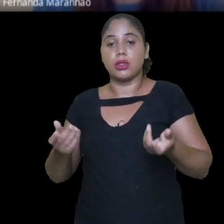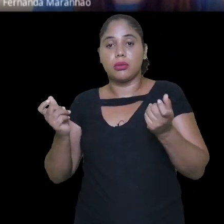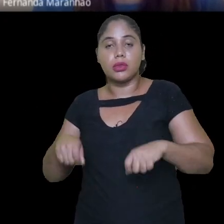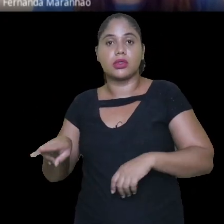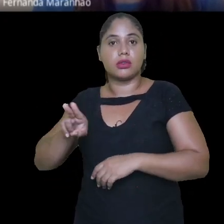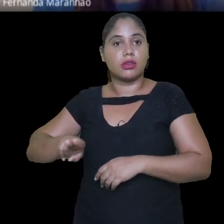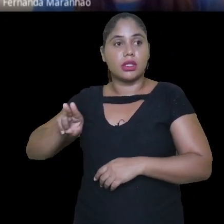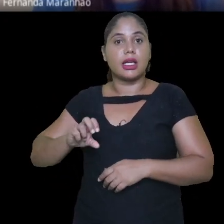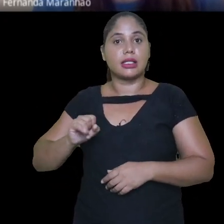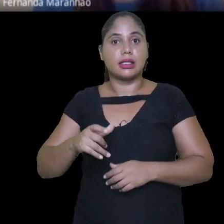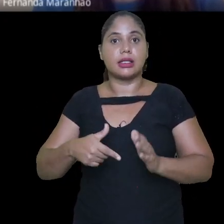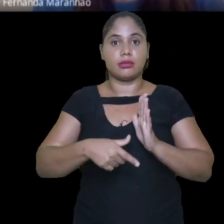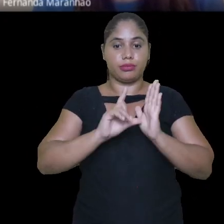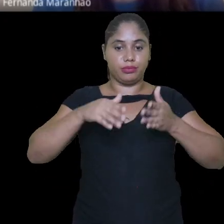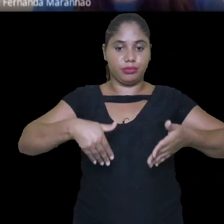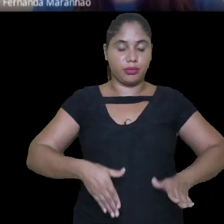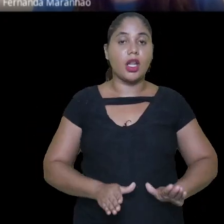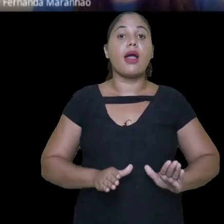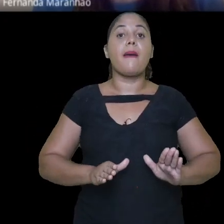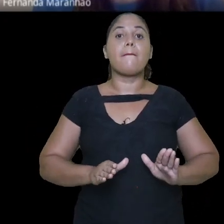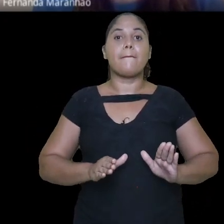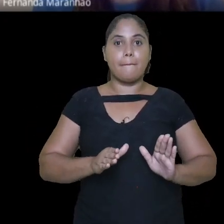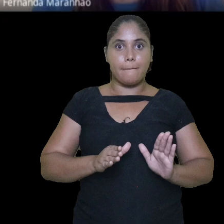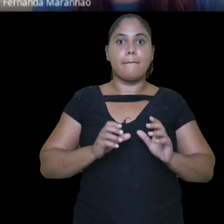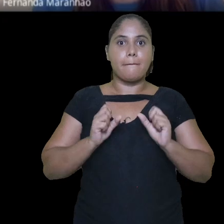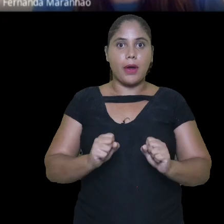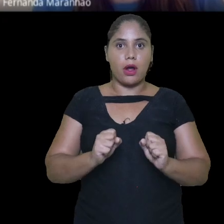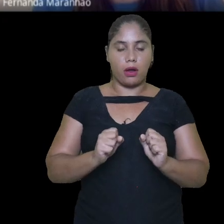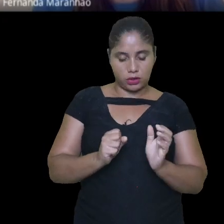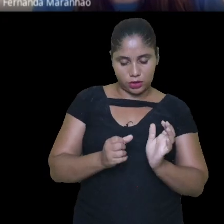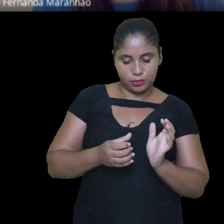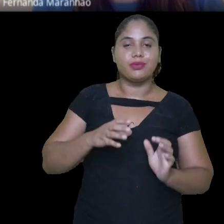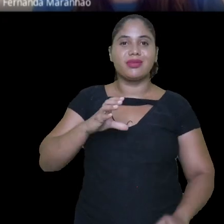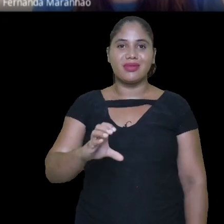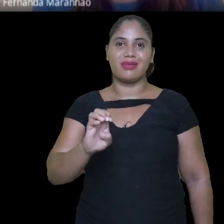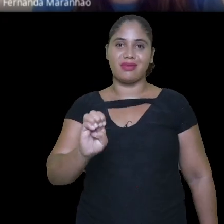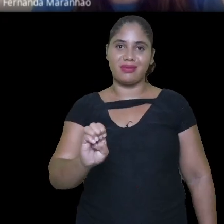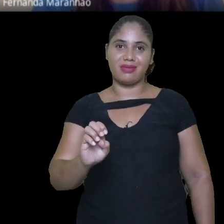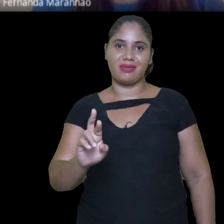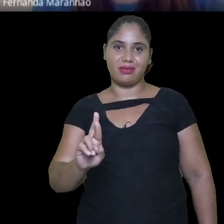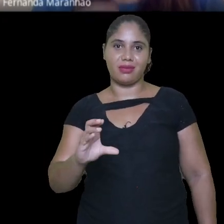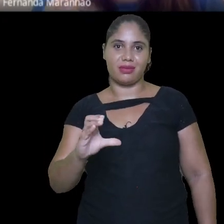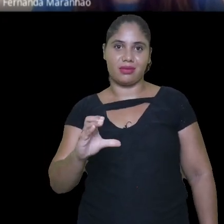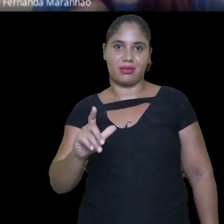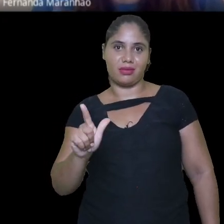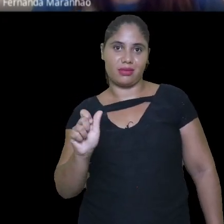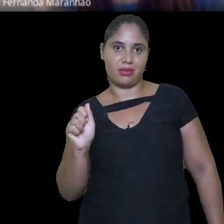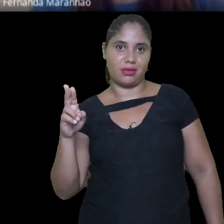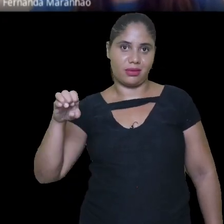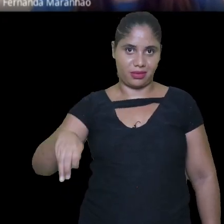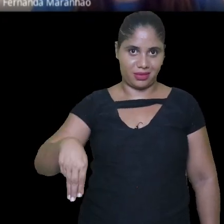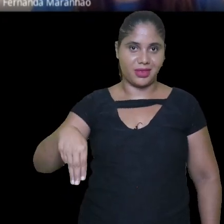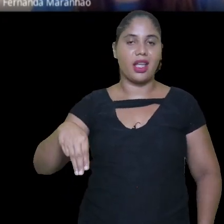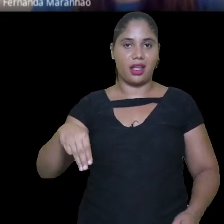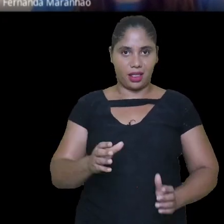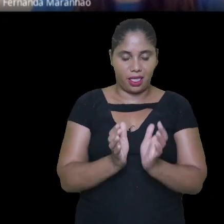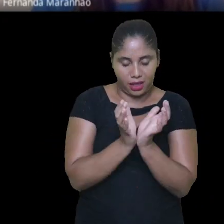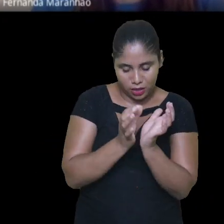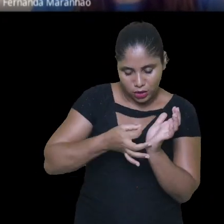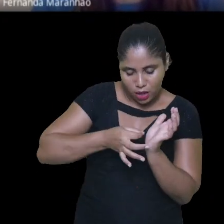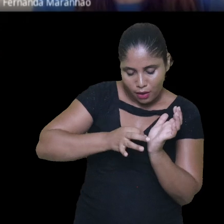da cerclagem, porque a progressão do trabalho de parto prematuro pode fazer lesão no colo que contém um